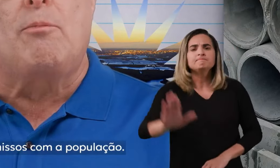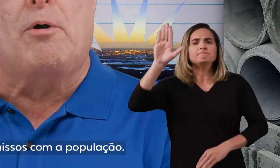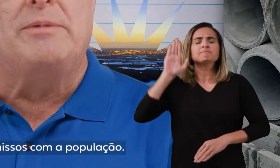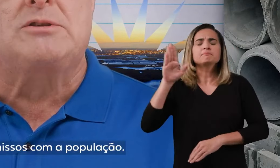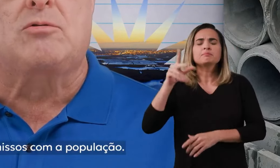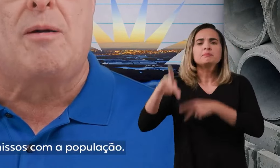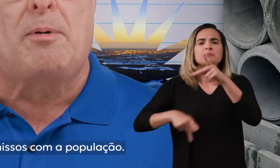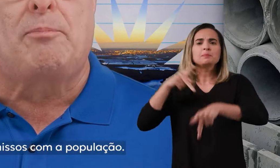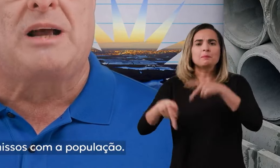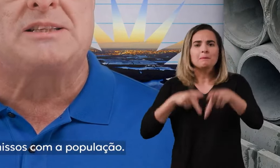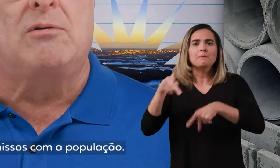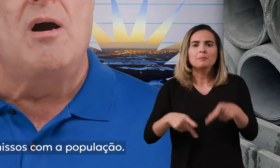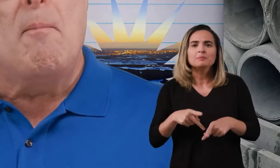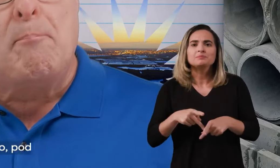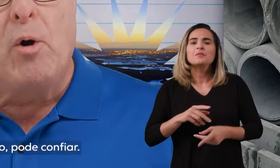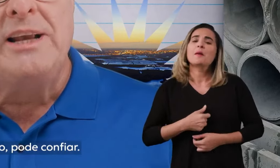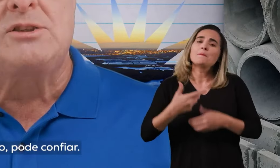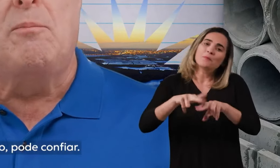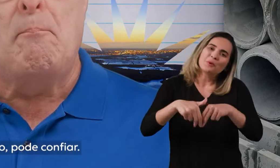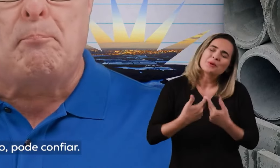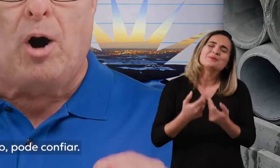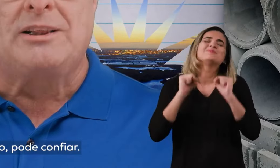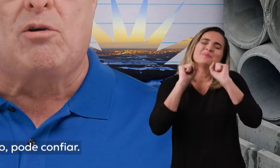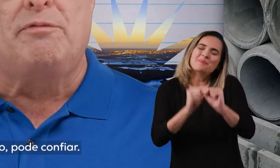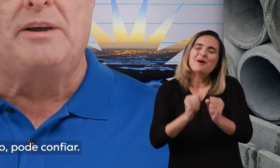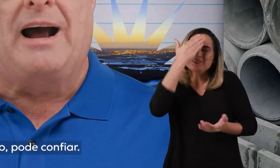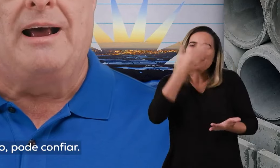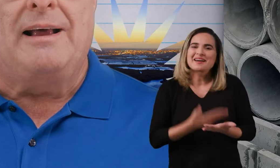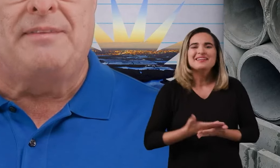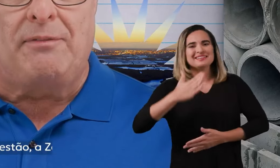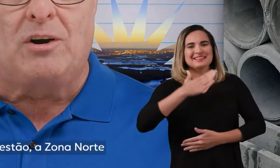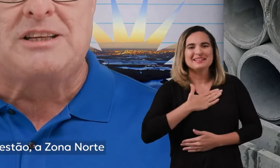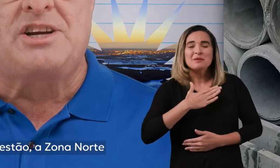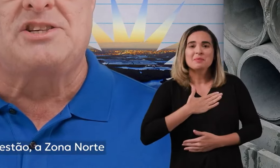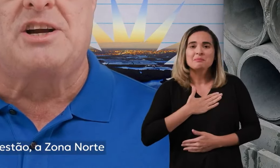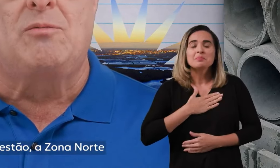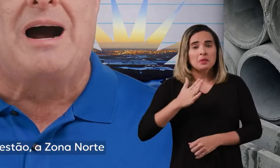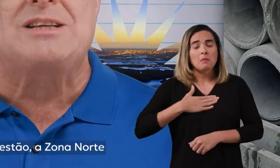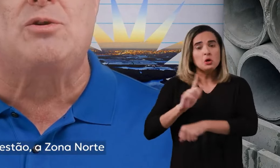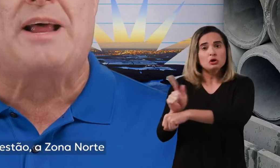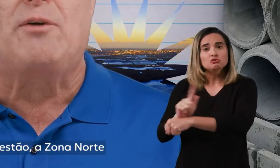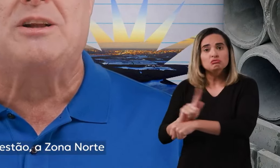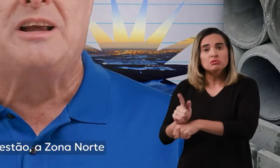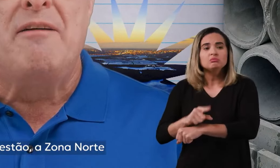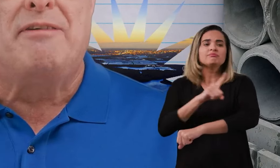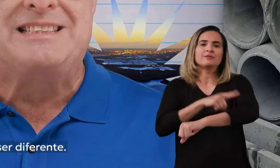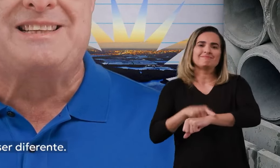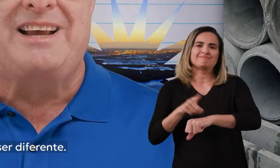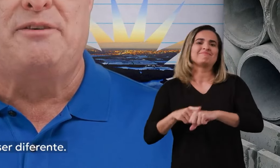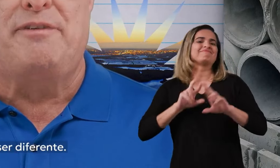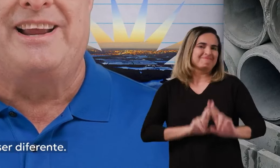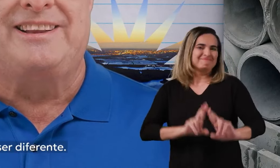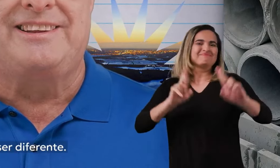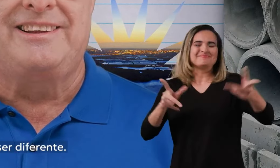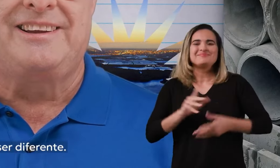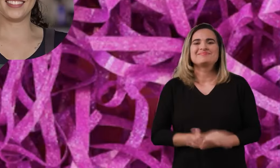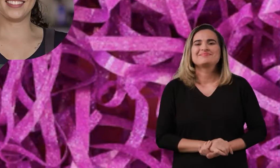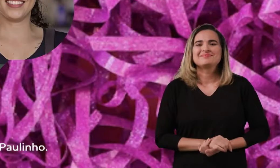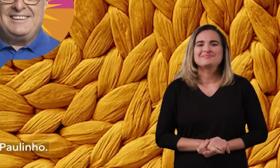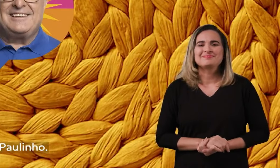dos compromissos com a população. Por isso, pode confiar. Na nossa gestão, a Zona Norte vai ser